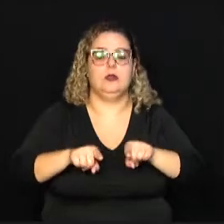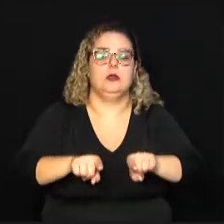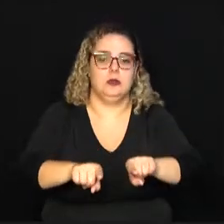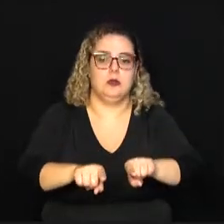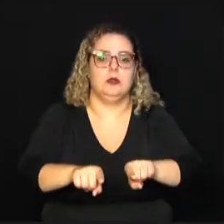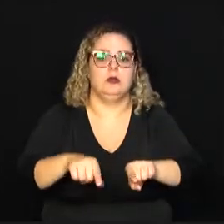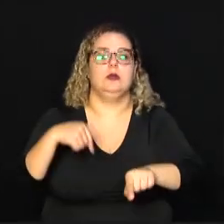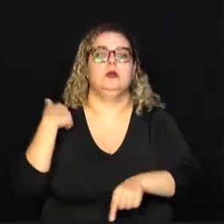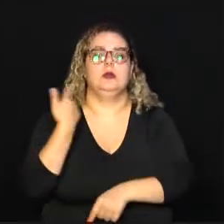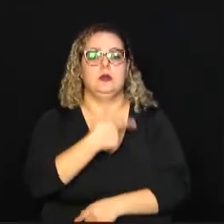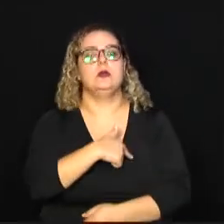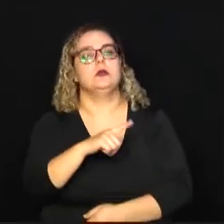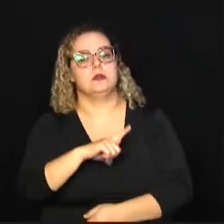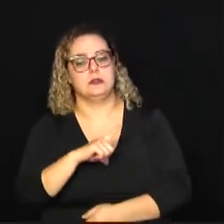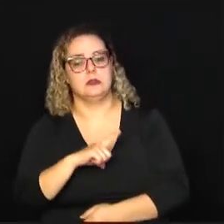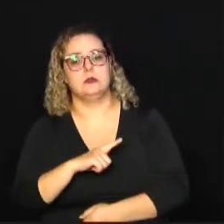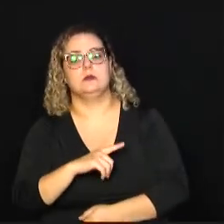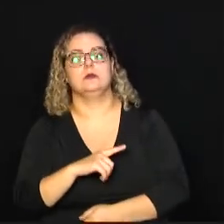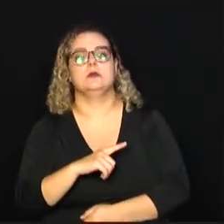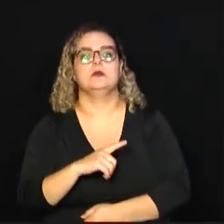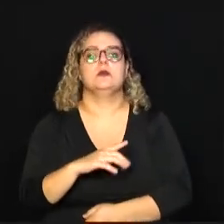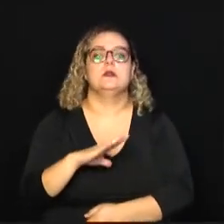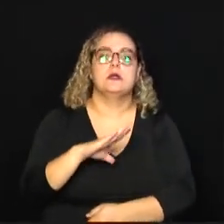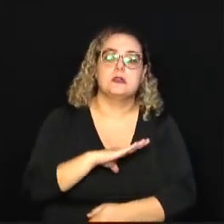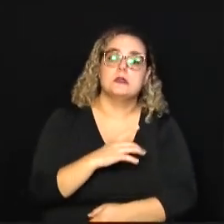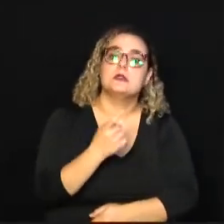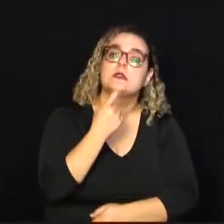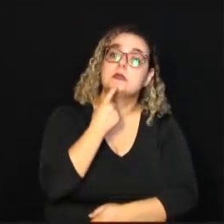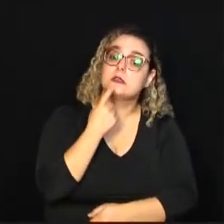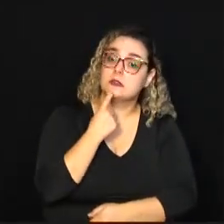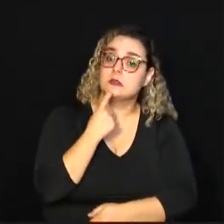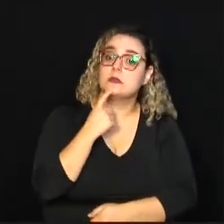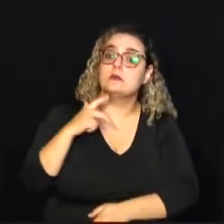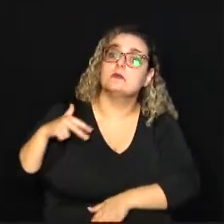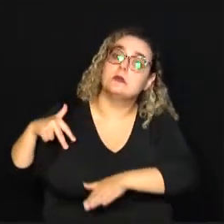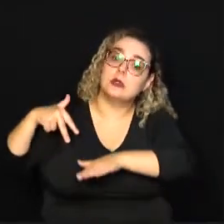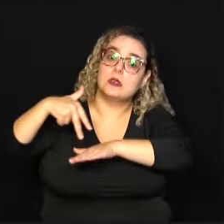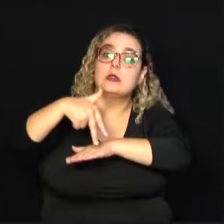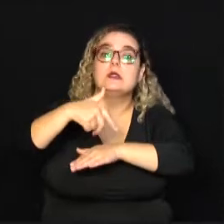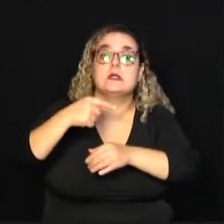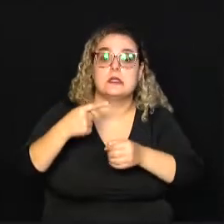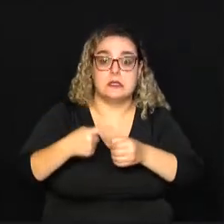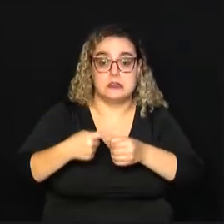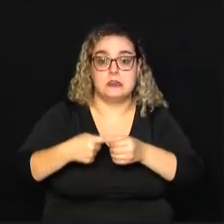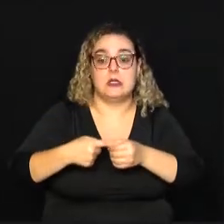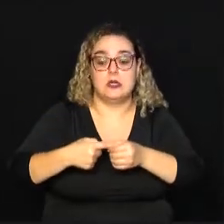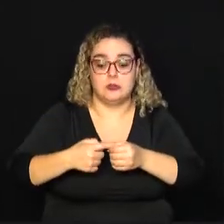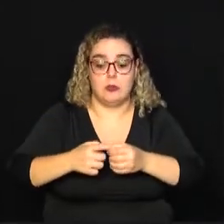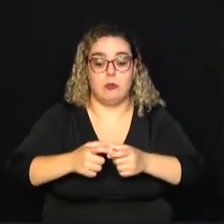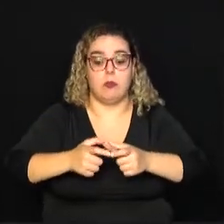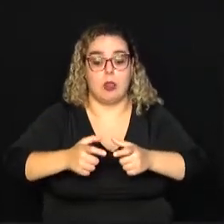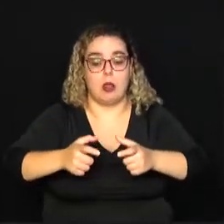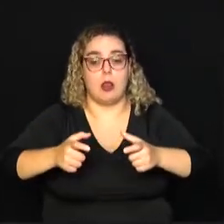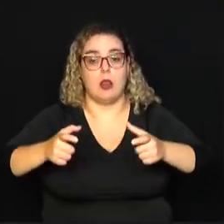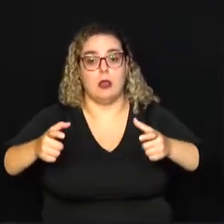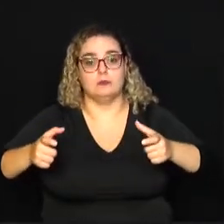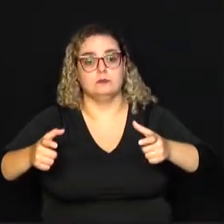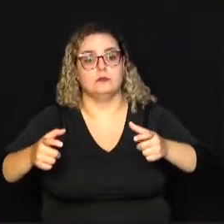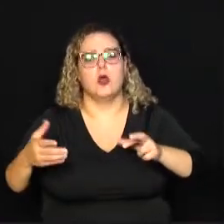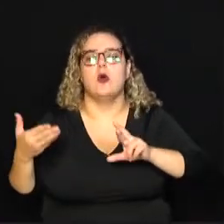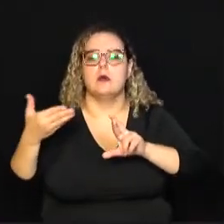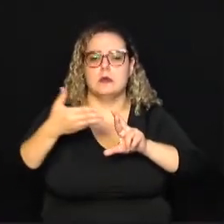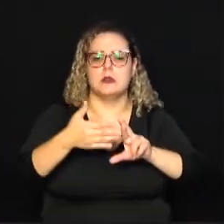gente ter Campinas como protagonista nacional, que é cidade polo, grande, né, com representação parlamentar e tudo